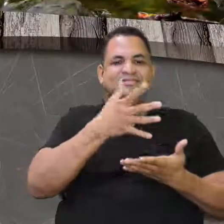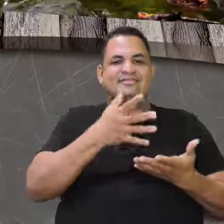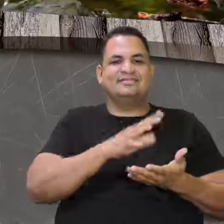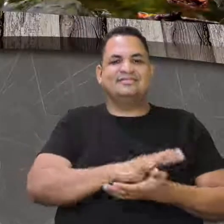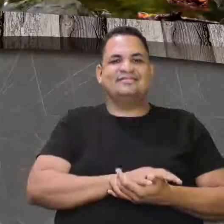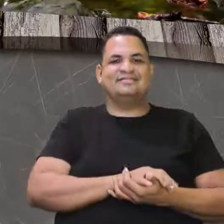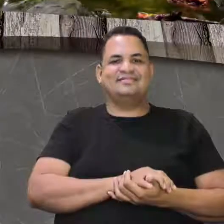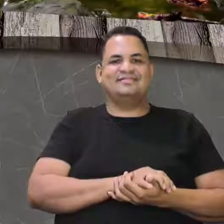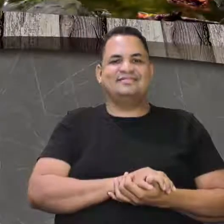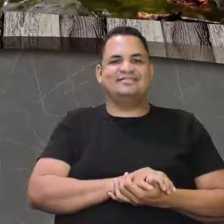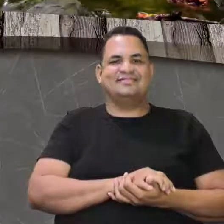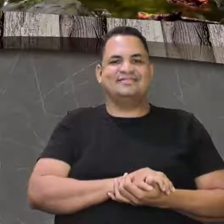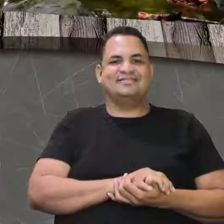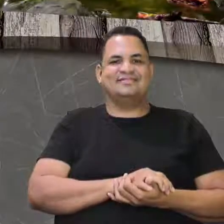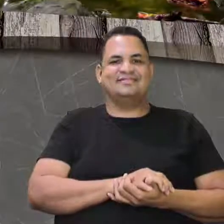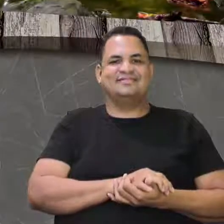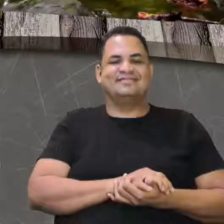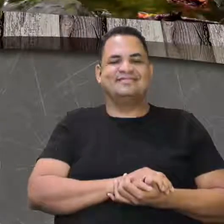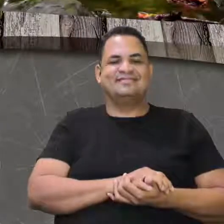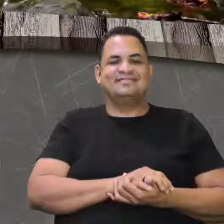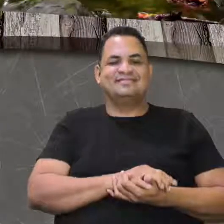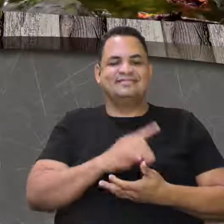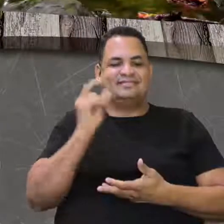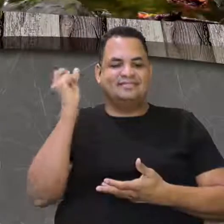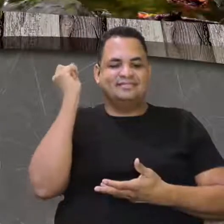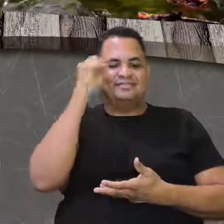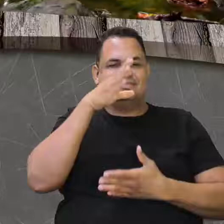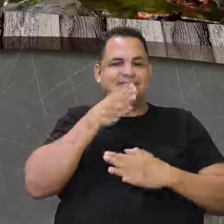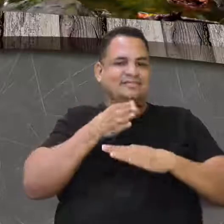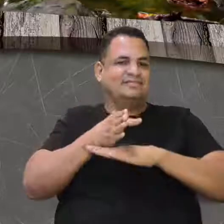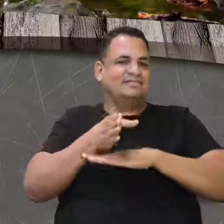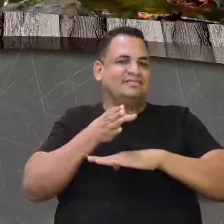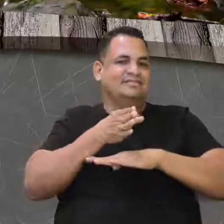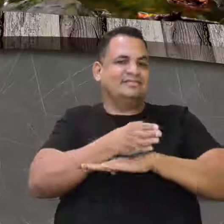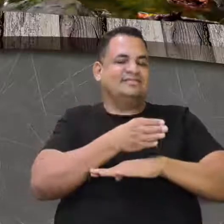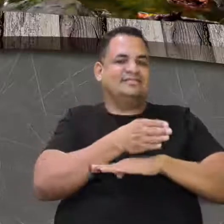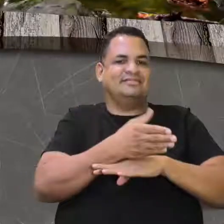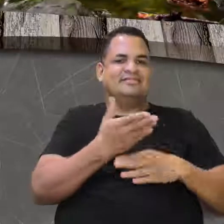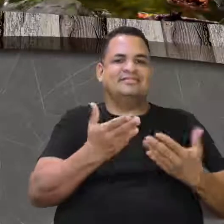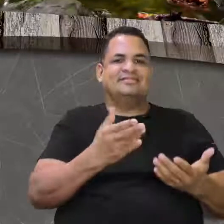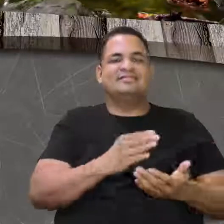localidades de difícil acesso.